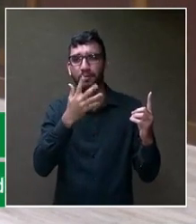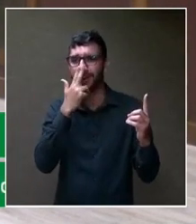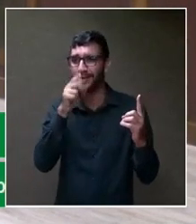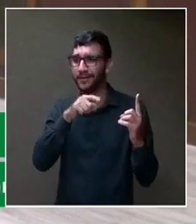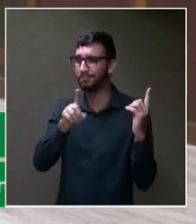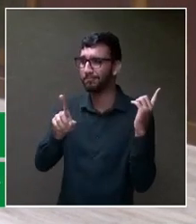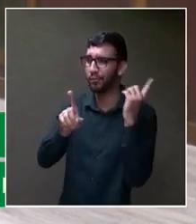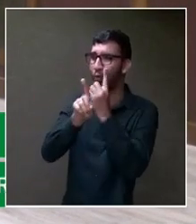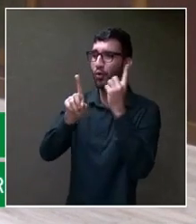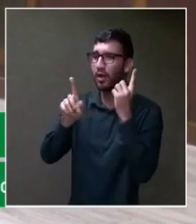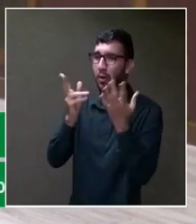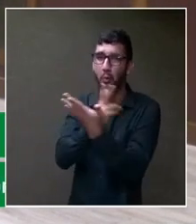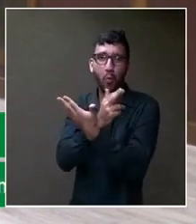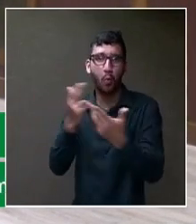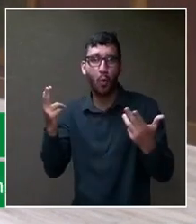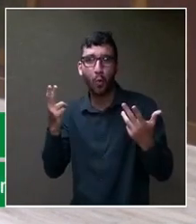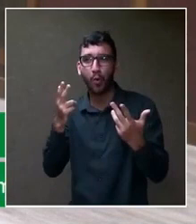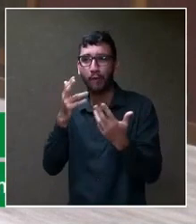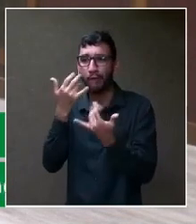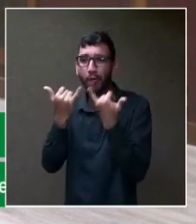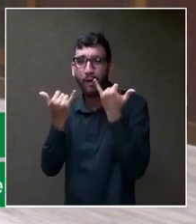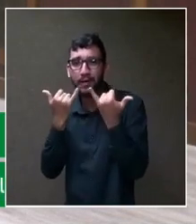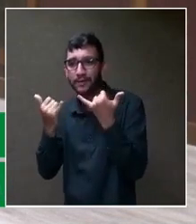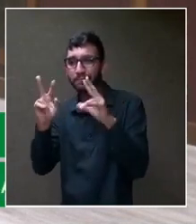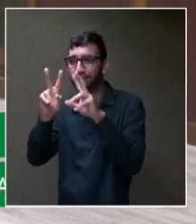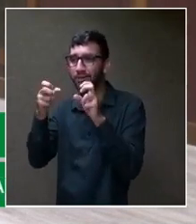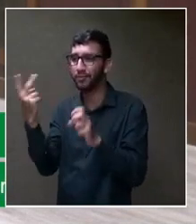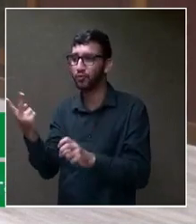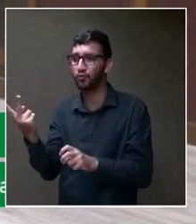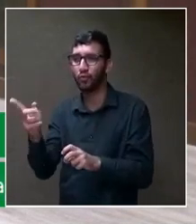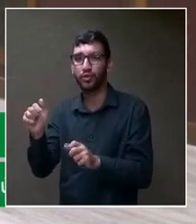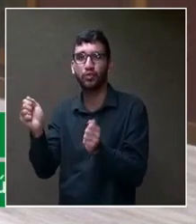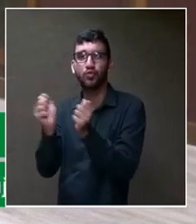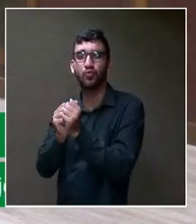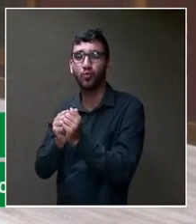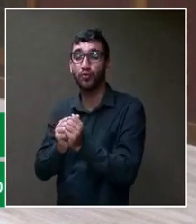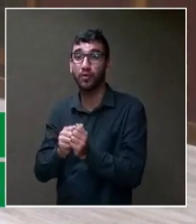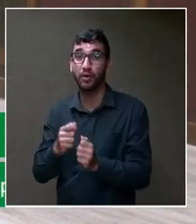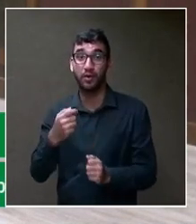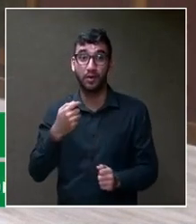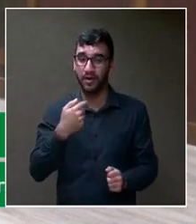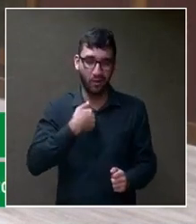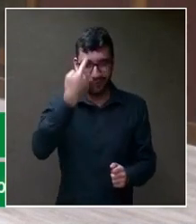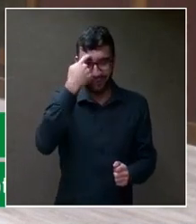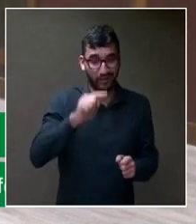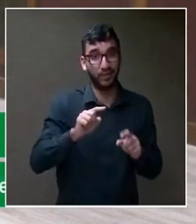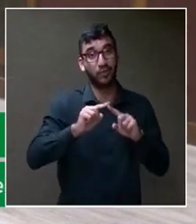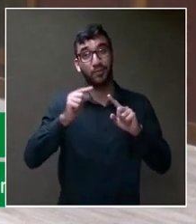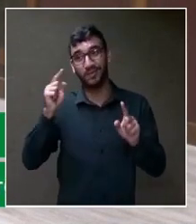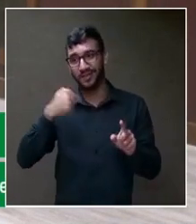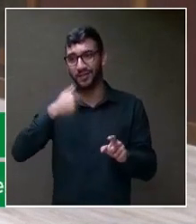da Emily com o Rafael? Um mês e meio, dois meses não, antes? Não sei dizer. O que eu sei dizer é que ela não estava feliz.